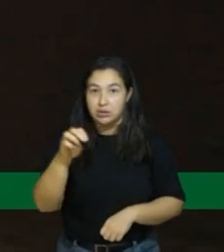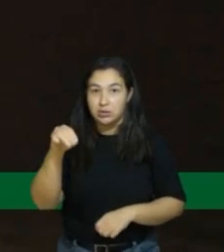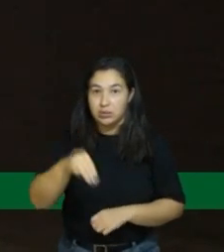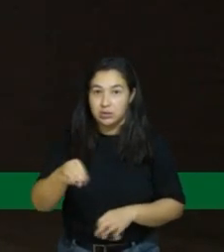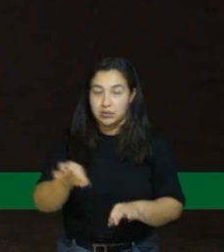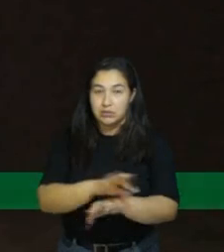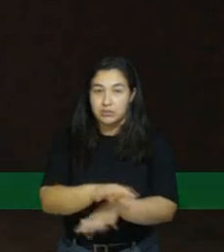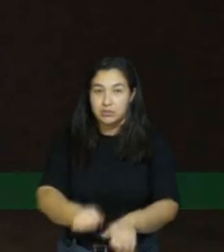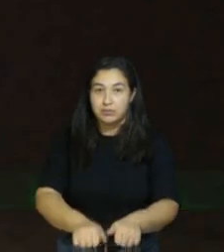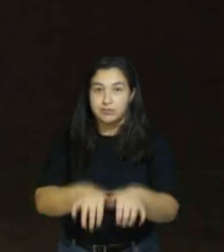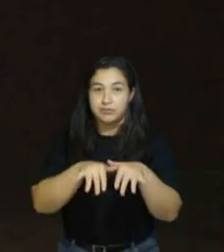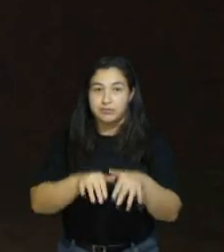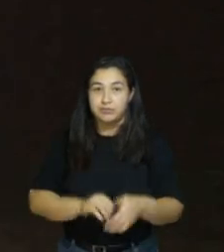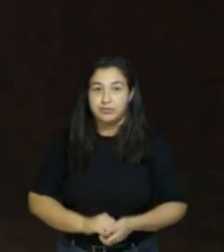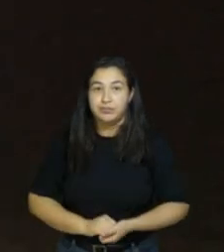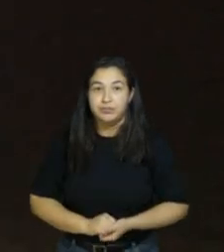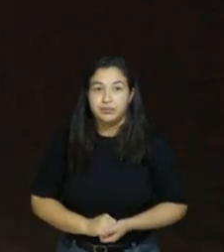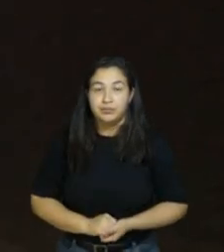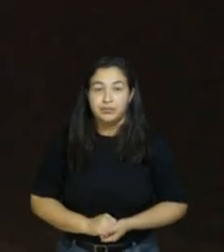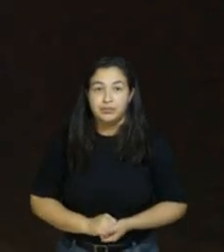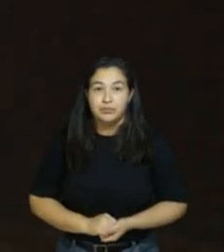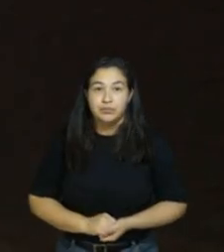encerrada a presente sessão